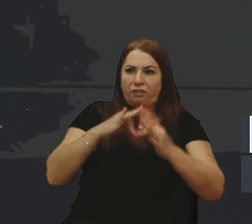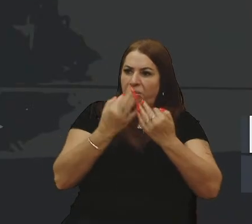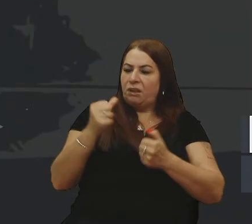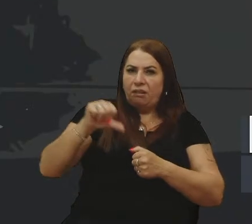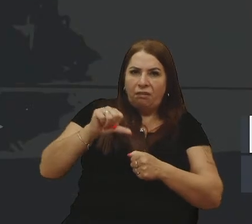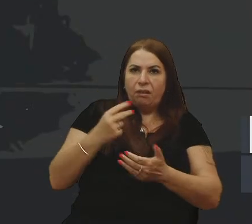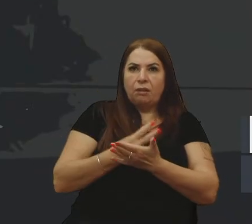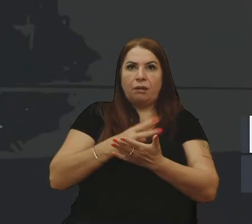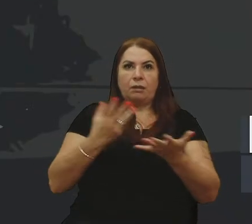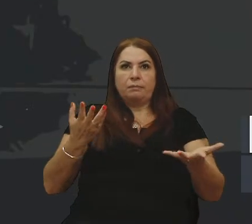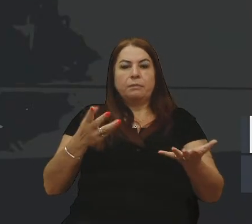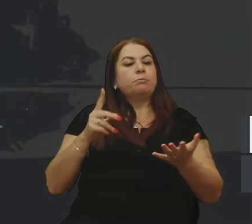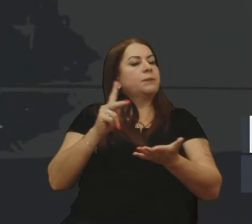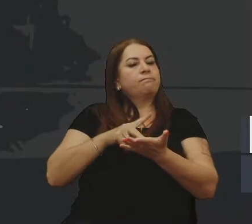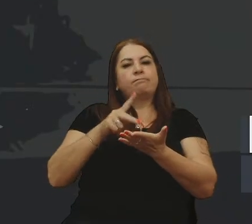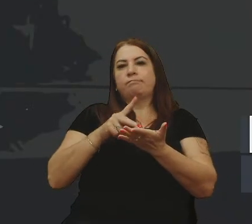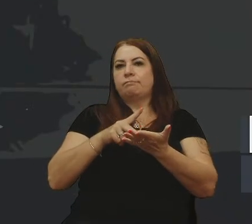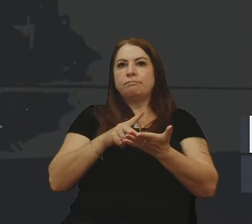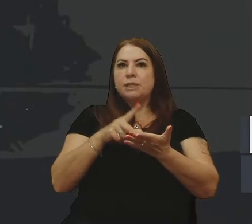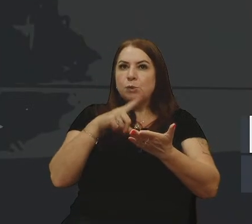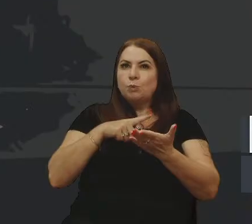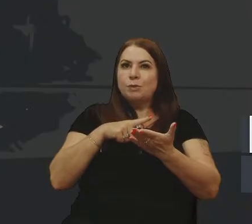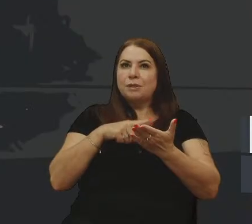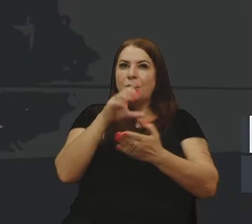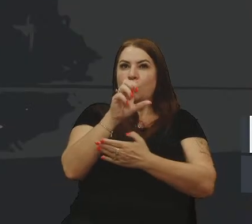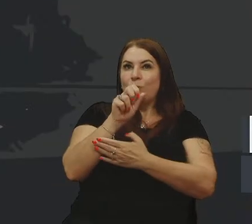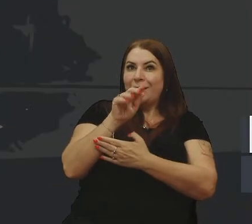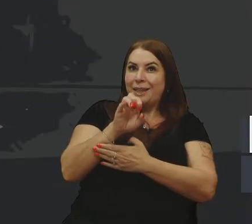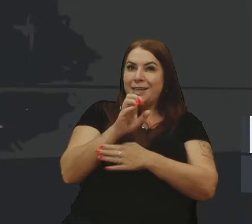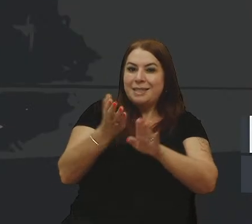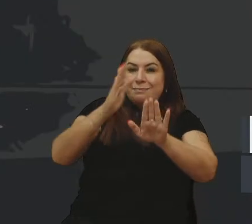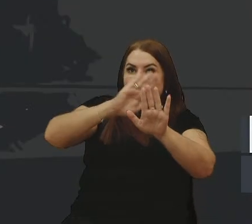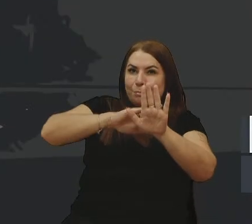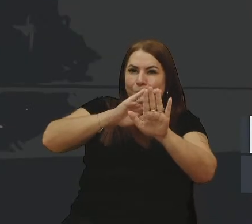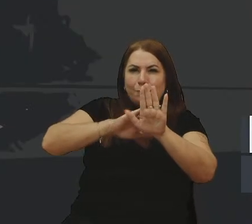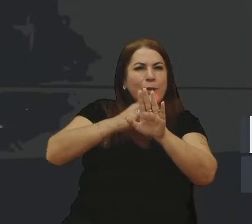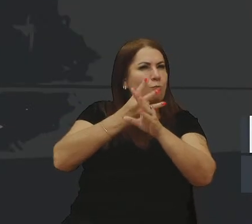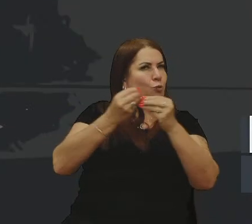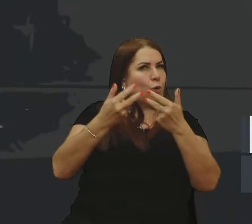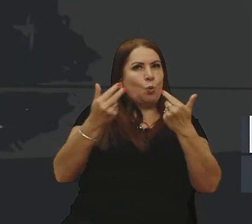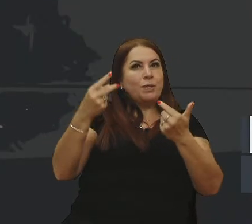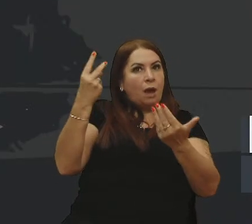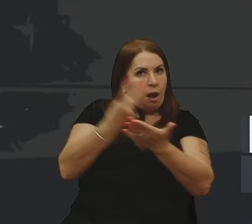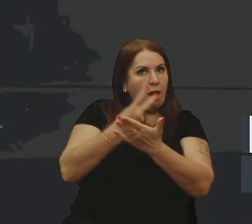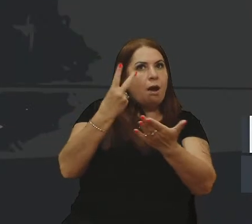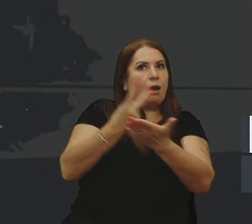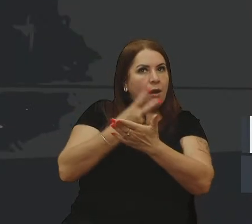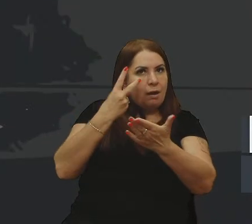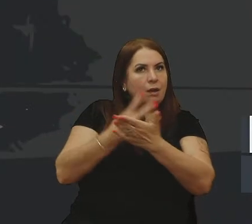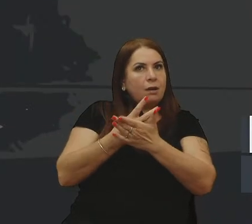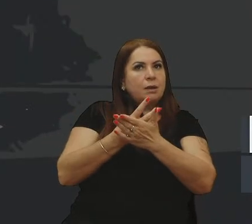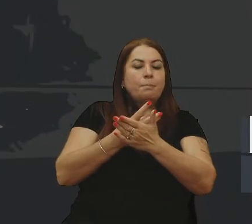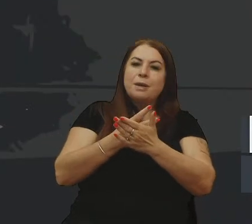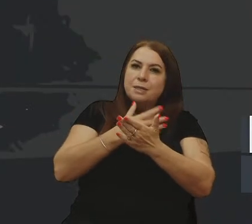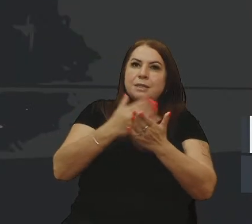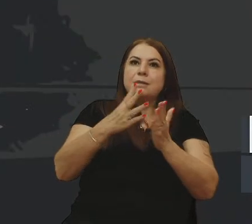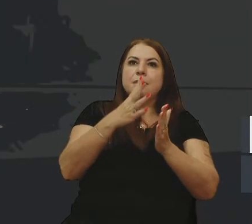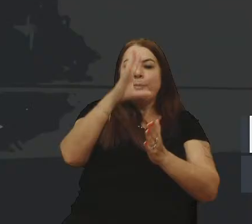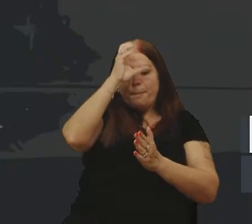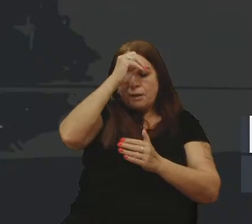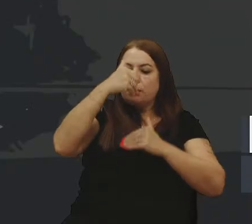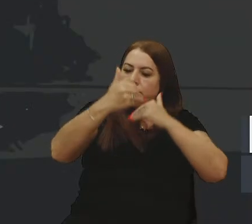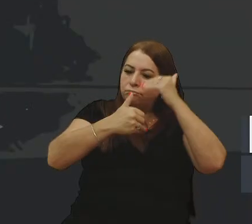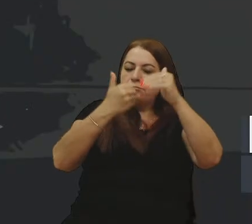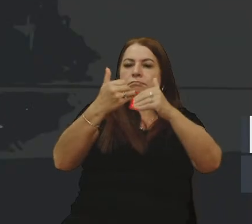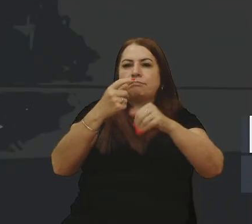tudo errado. Mas, na verdade, quando tem um case de sucesso por trás dele, às vezes tem muita coisa que deu errado, mas serviu de degrau para ir aprendendo e evoluindo ao